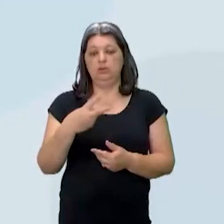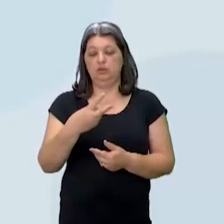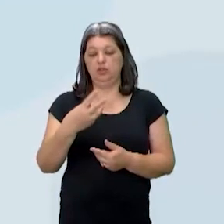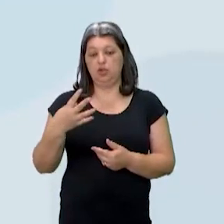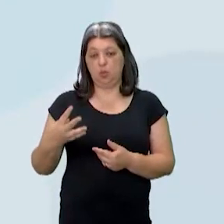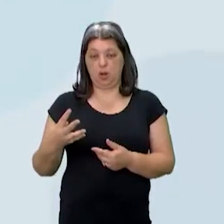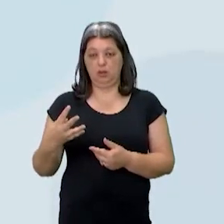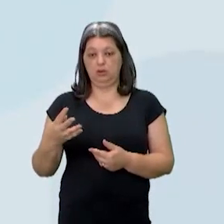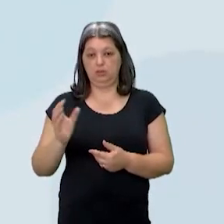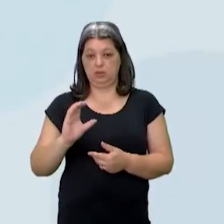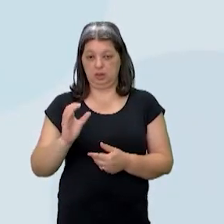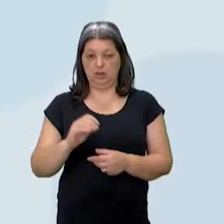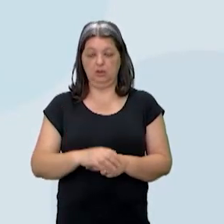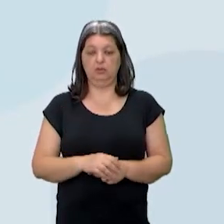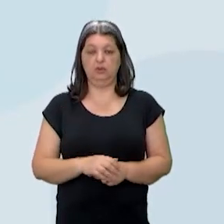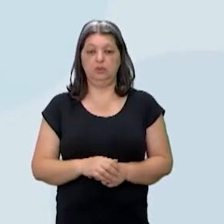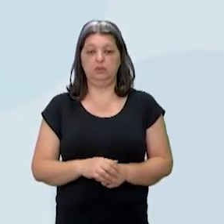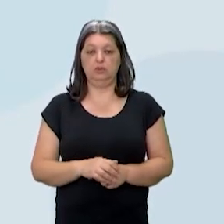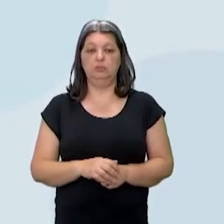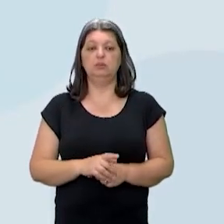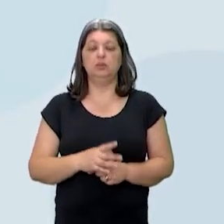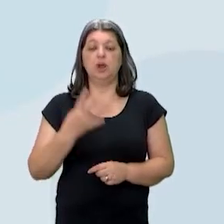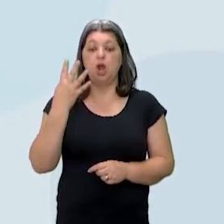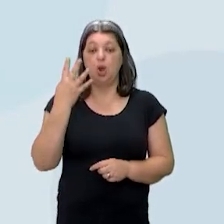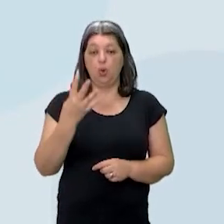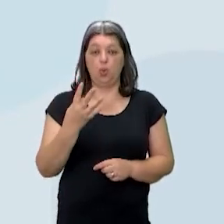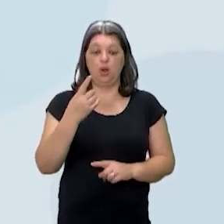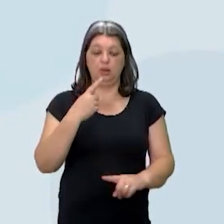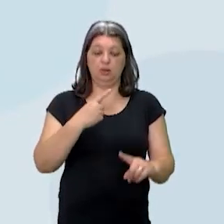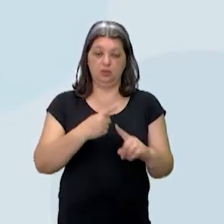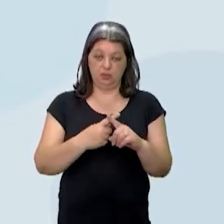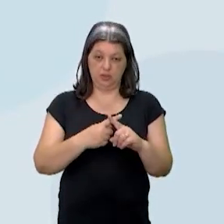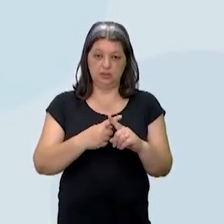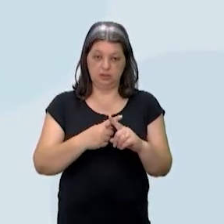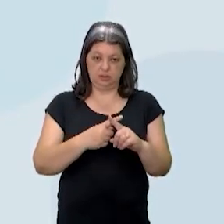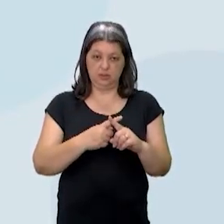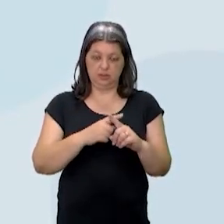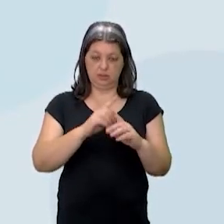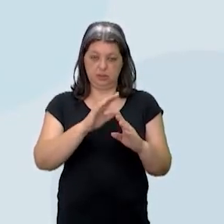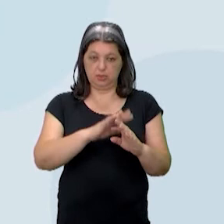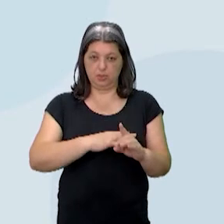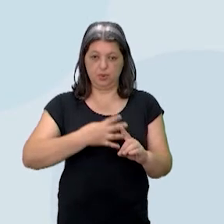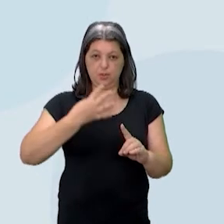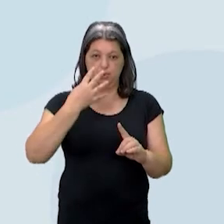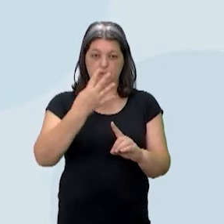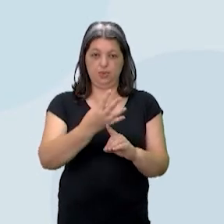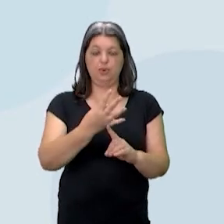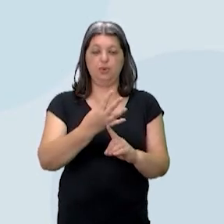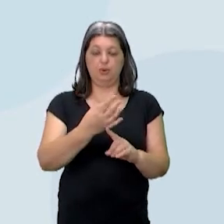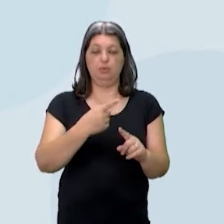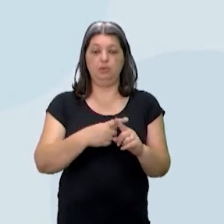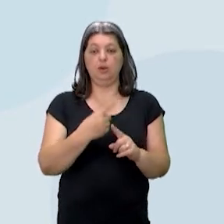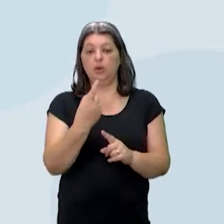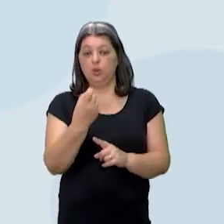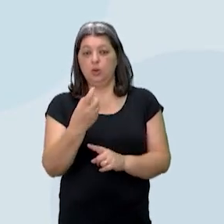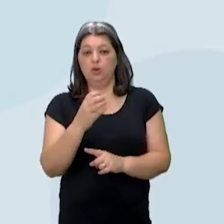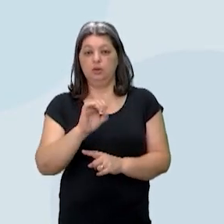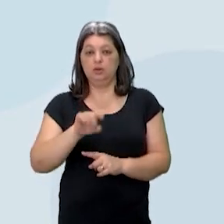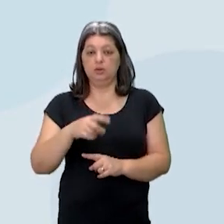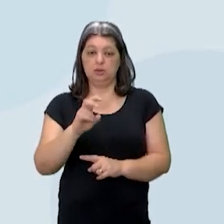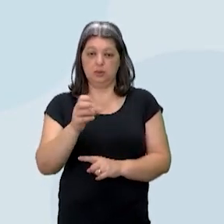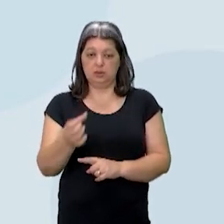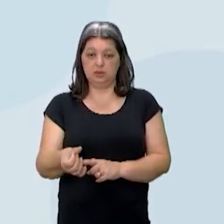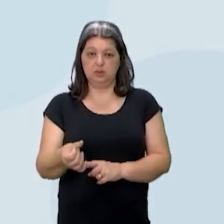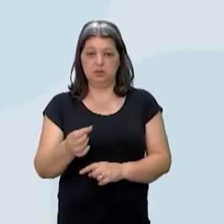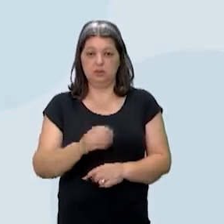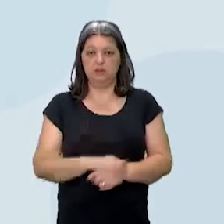2,24. Ou seja, vai custar 4 vezes mais, porque um salgadinho custa 56 centavos. Bom,